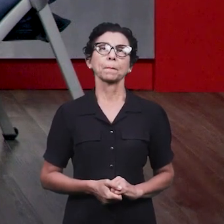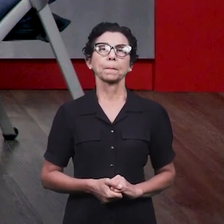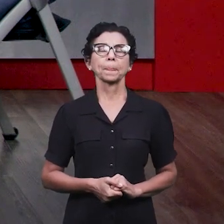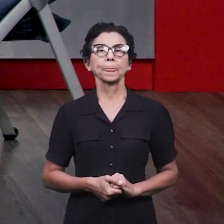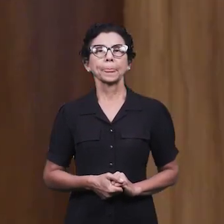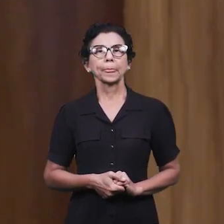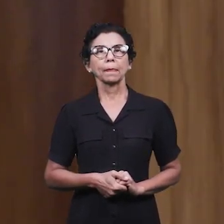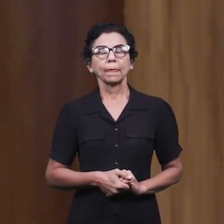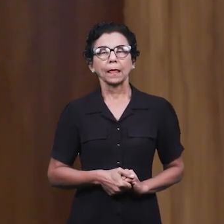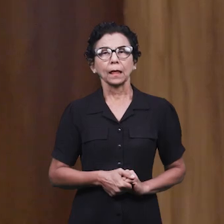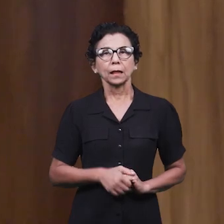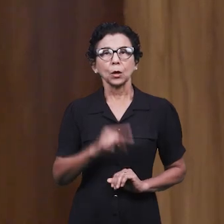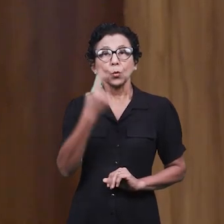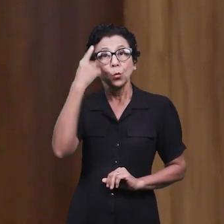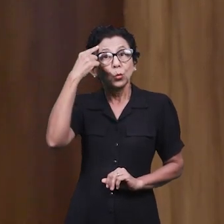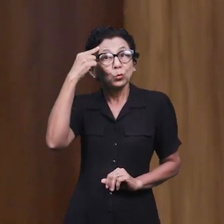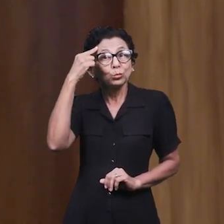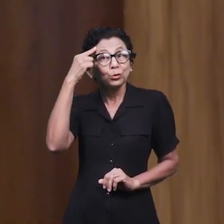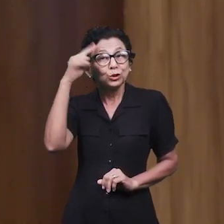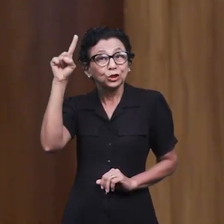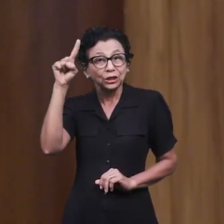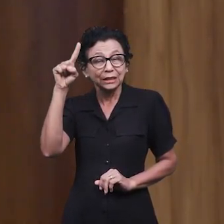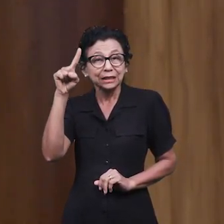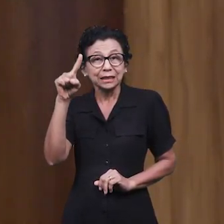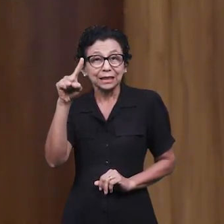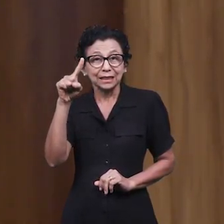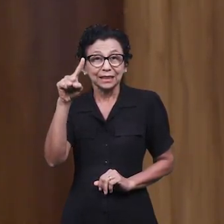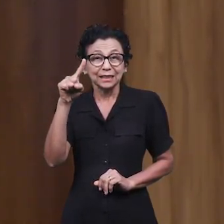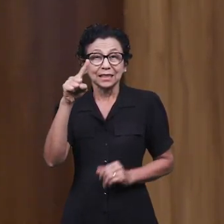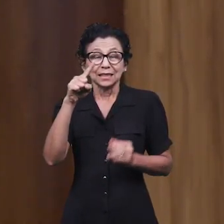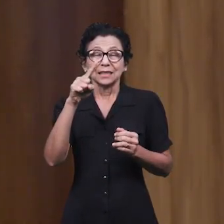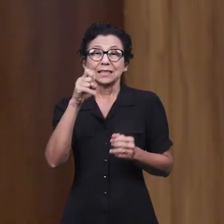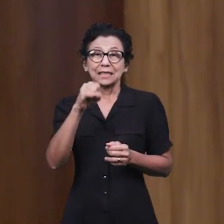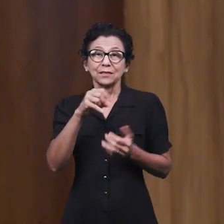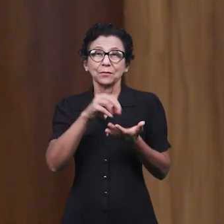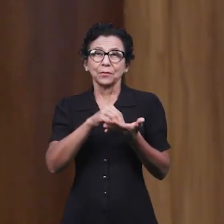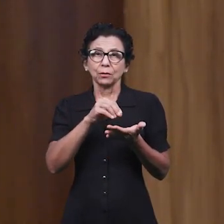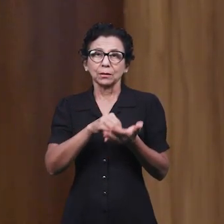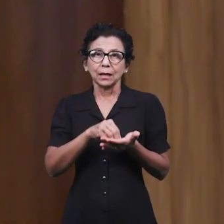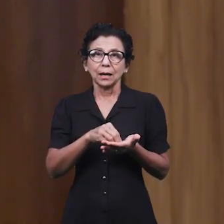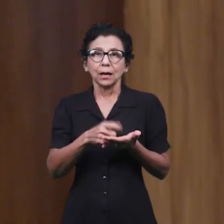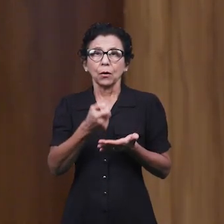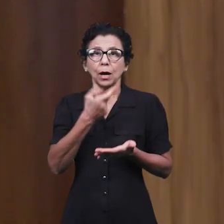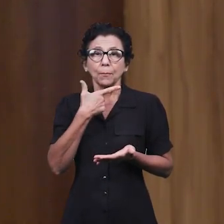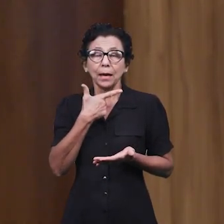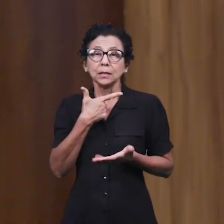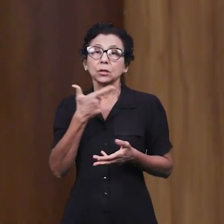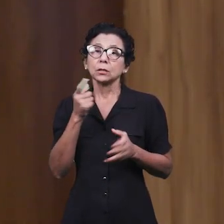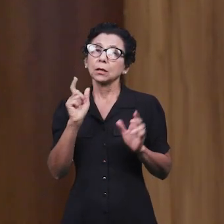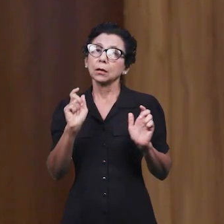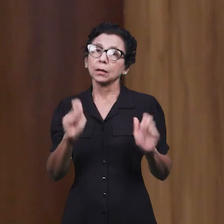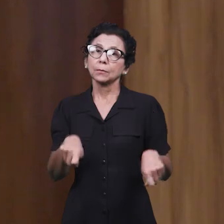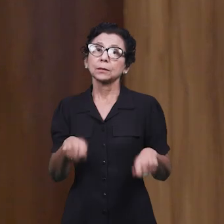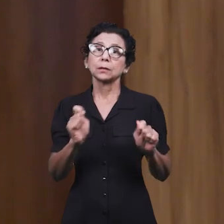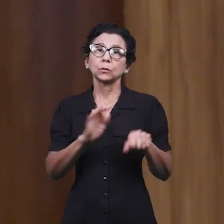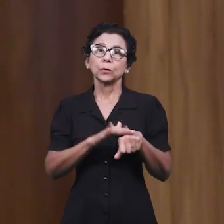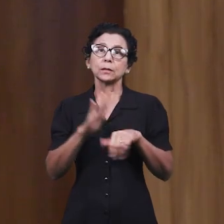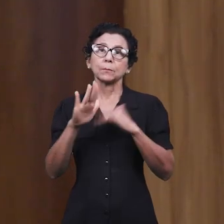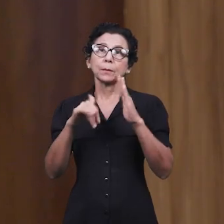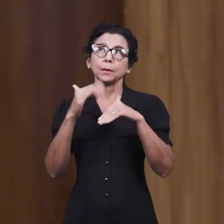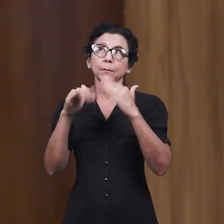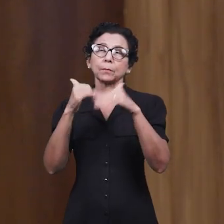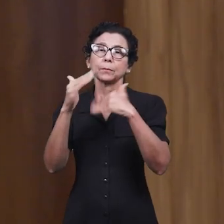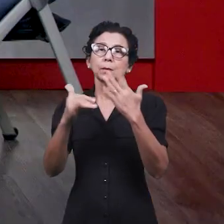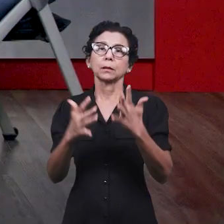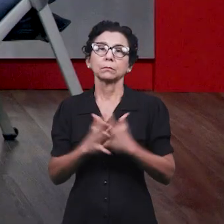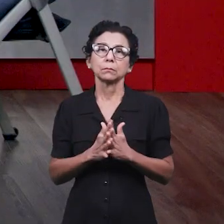cada dia é importante para a pessoa, né? Porque cada dia ela sem o medicamento ou sem o tratamento médico, né? Um dia que a doença pode evoluir, né? Exatamente, porque